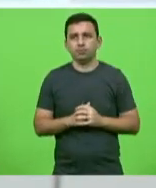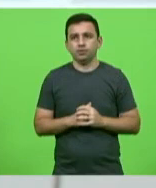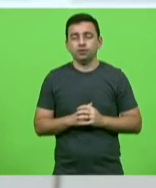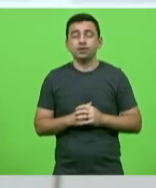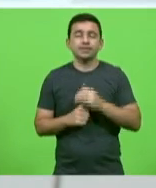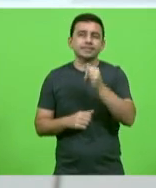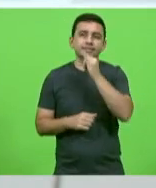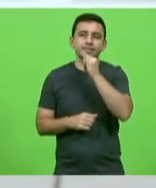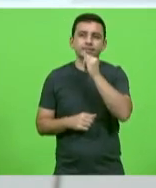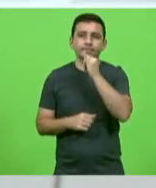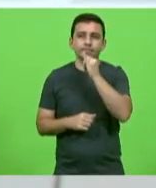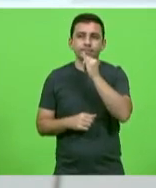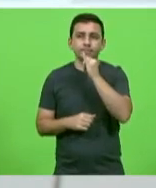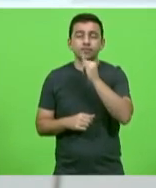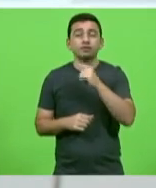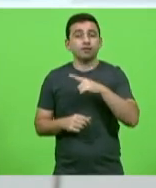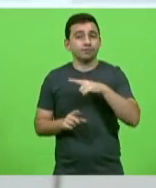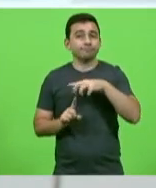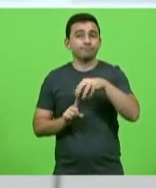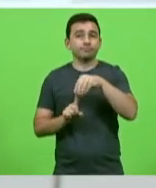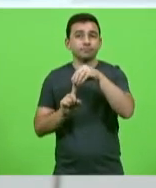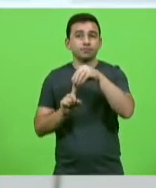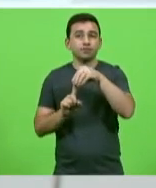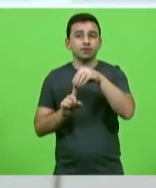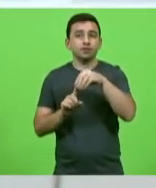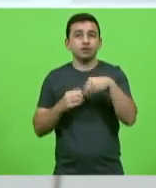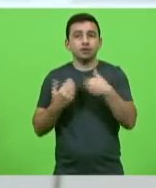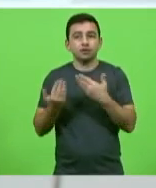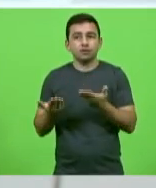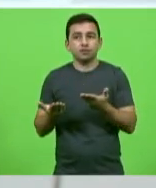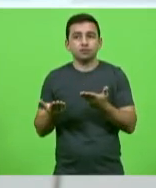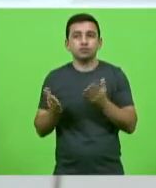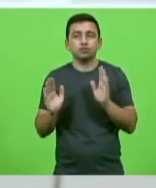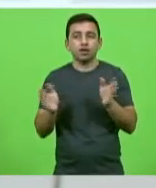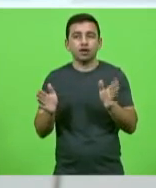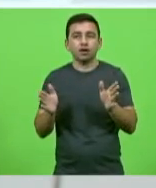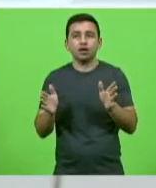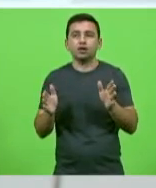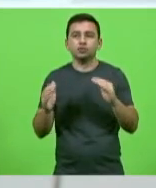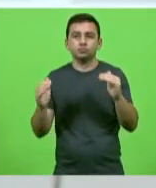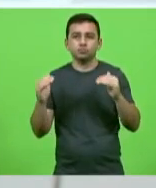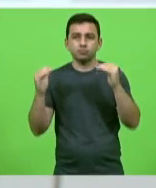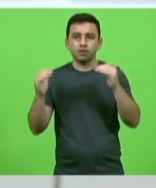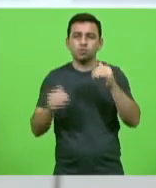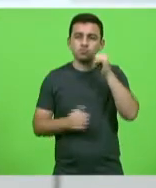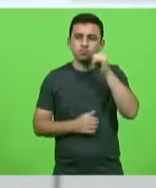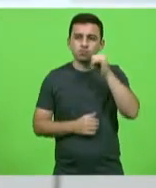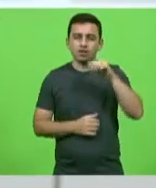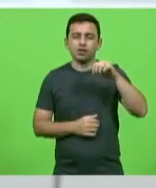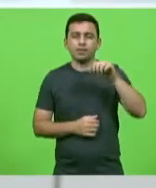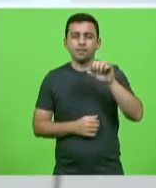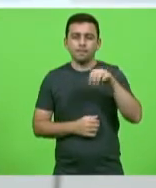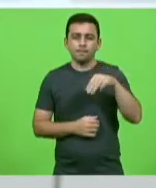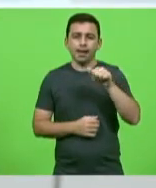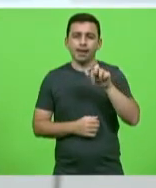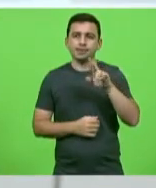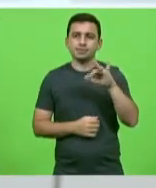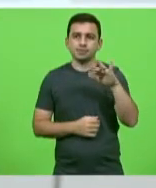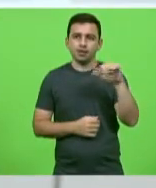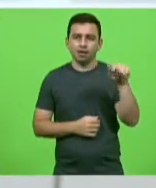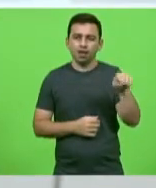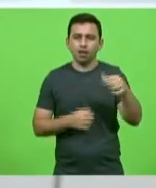exemplificar destaca-se frase o superintendente Márcia Pauli ao depor na